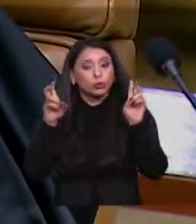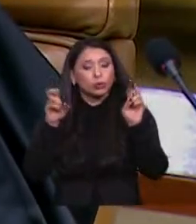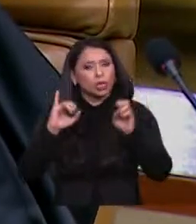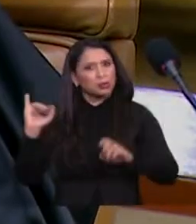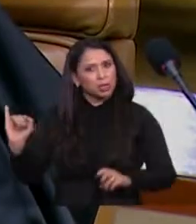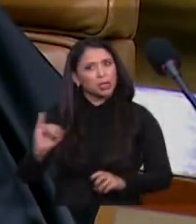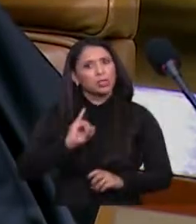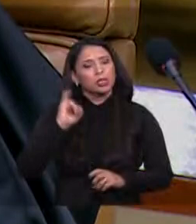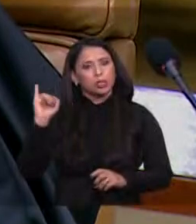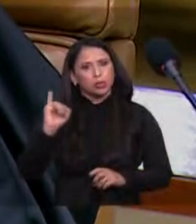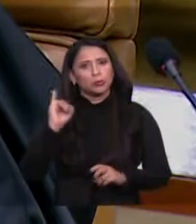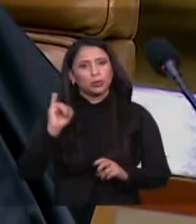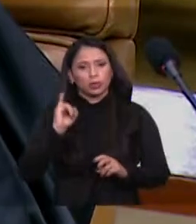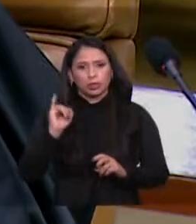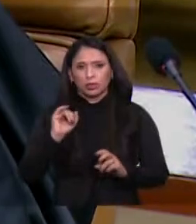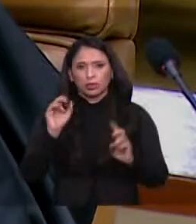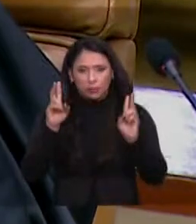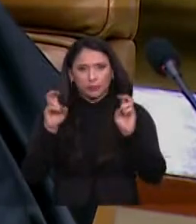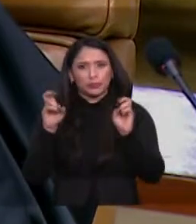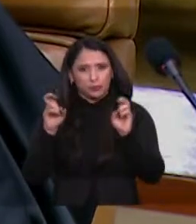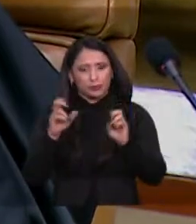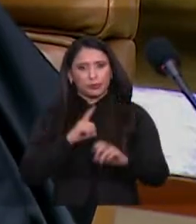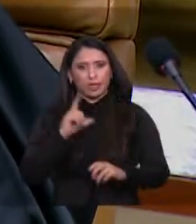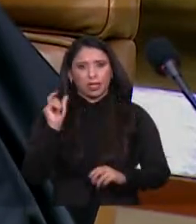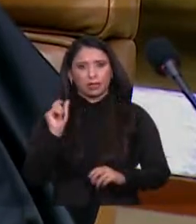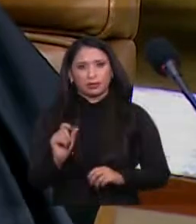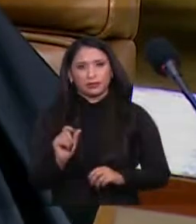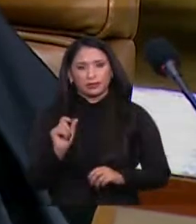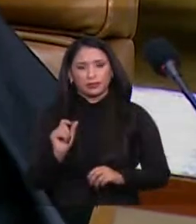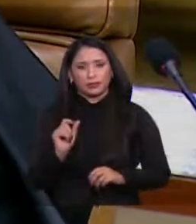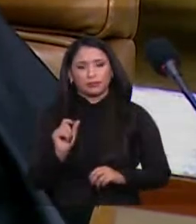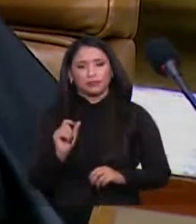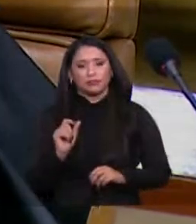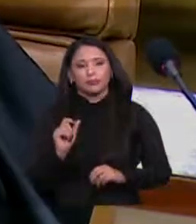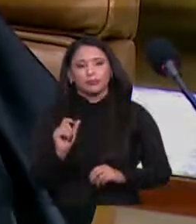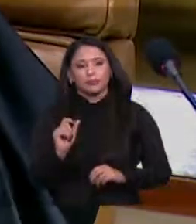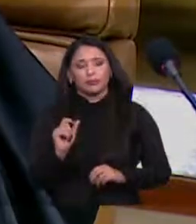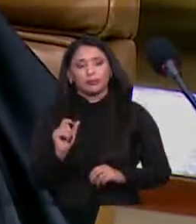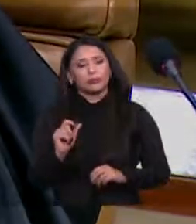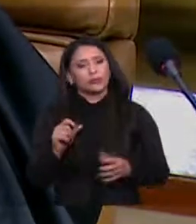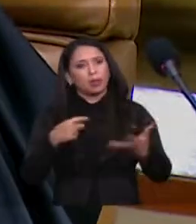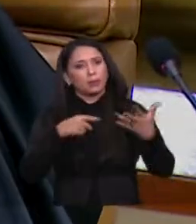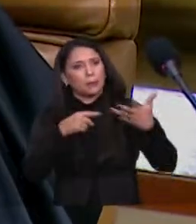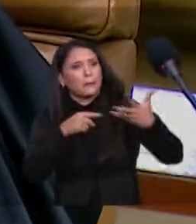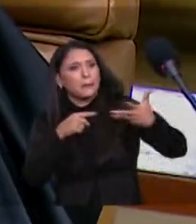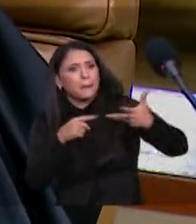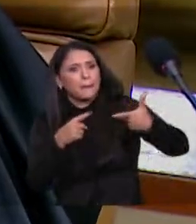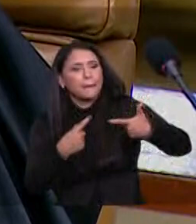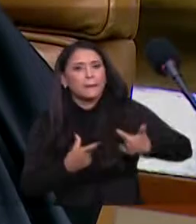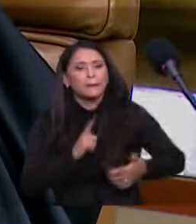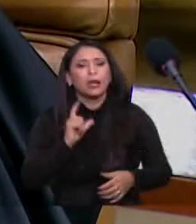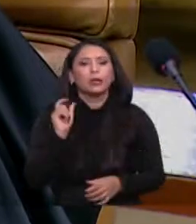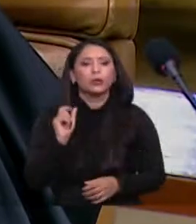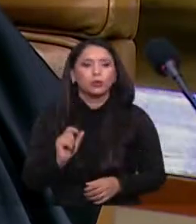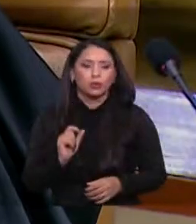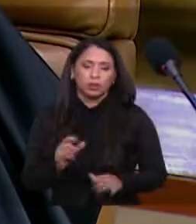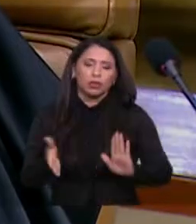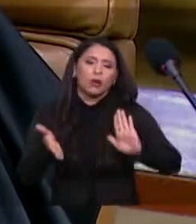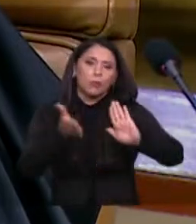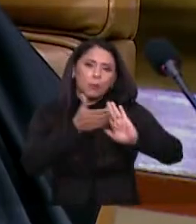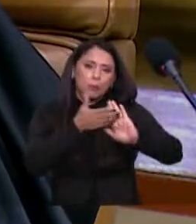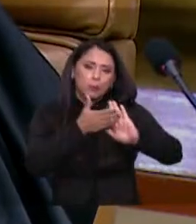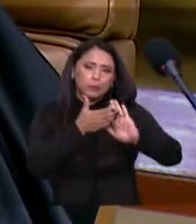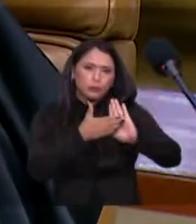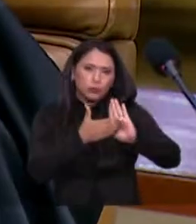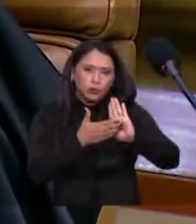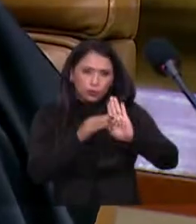relevantes desse tema que nada obstante repizam os argumentos que estão postos